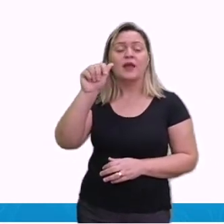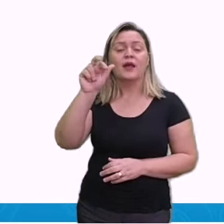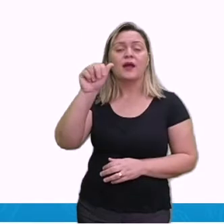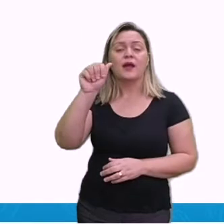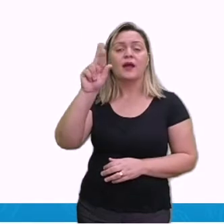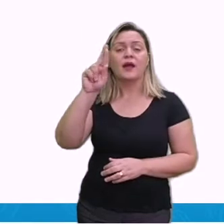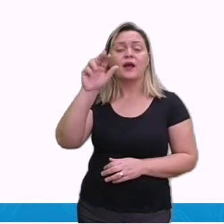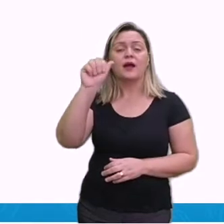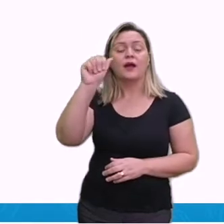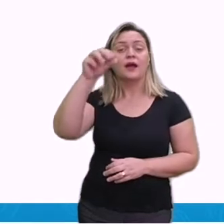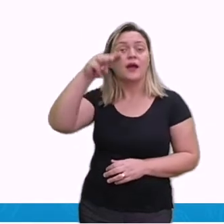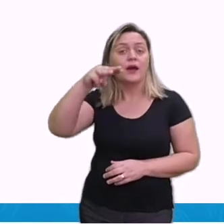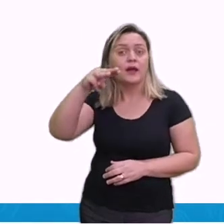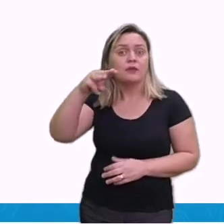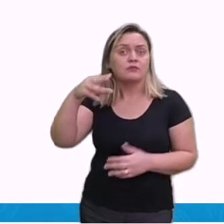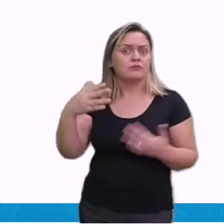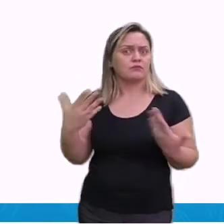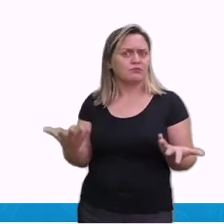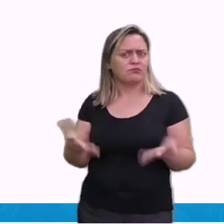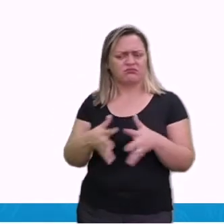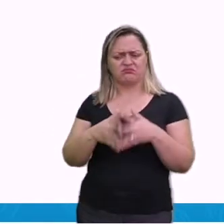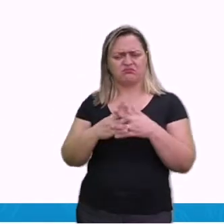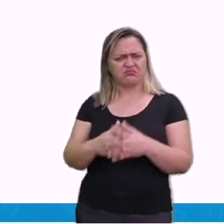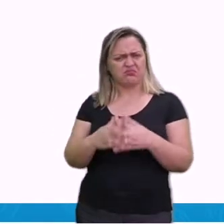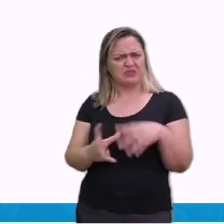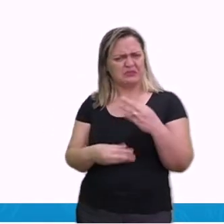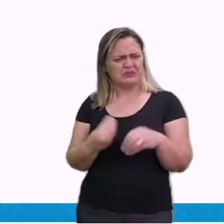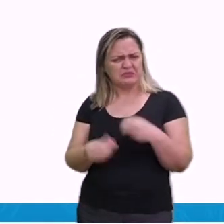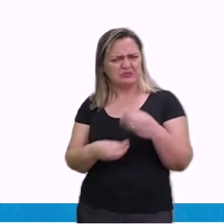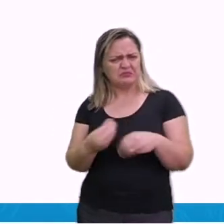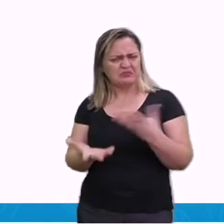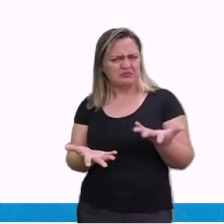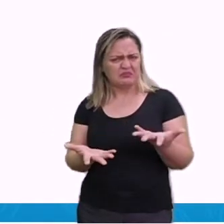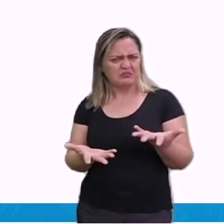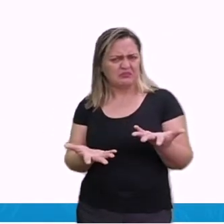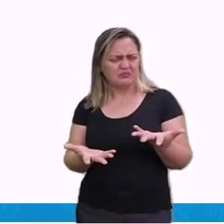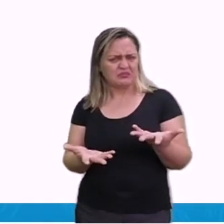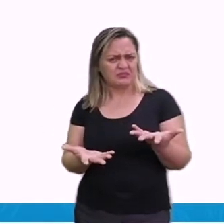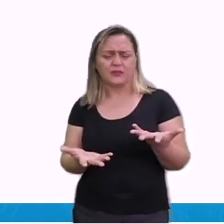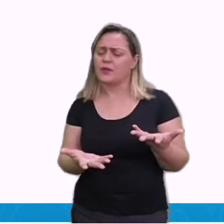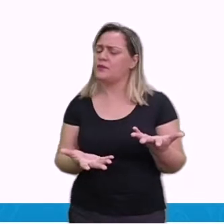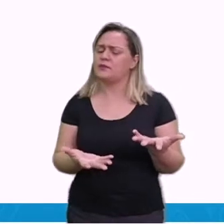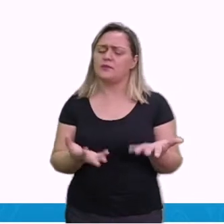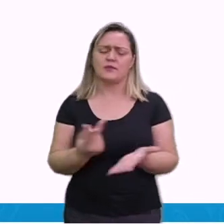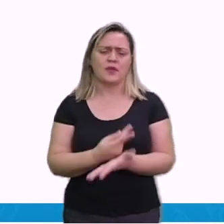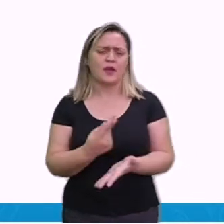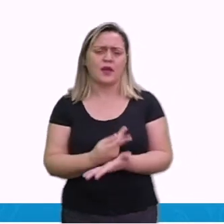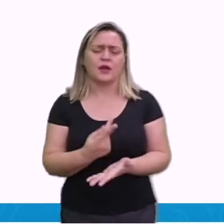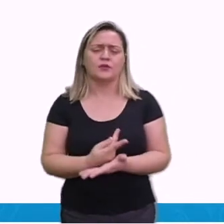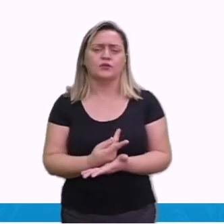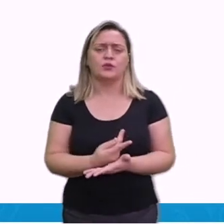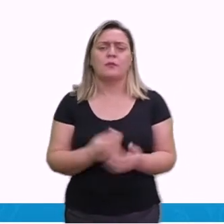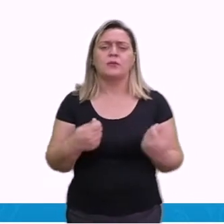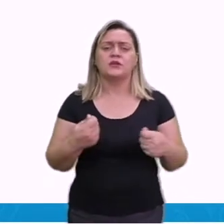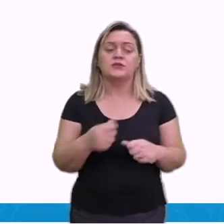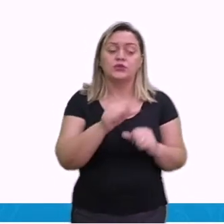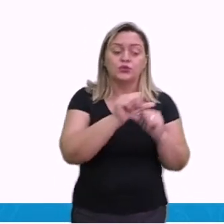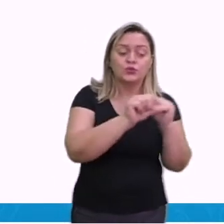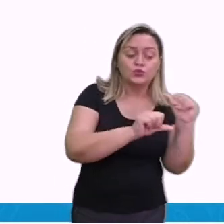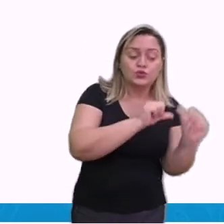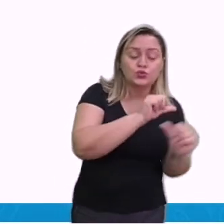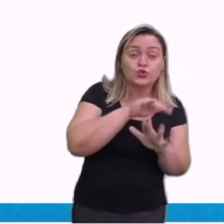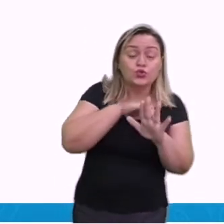casa só? Então, eu misturei singular e plural. Isso está errado. A gente precisa passar tudo para